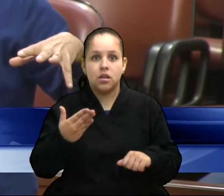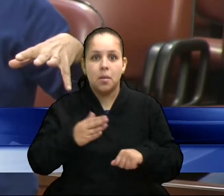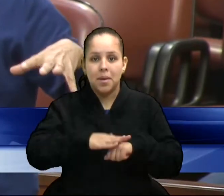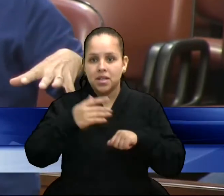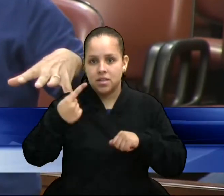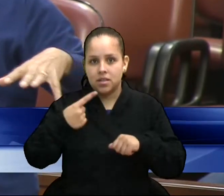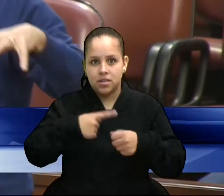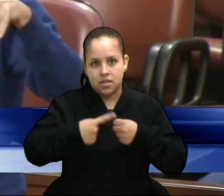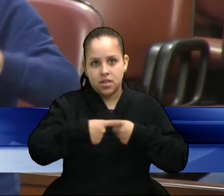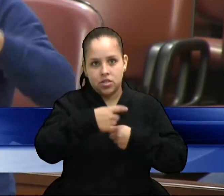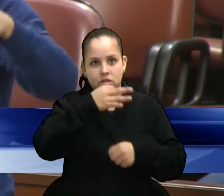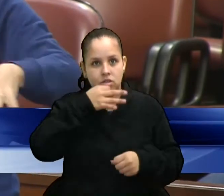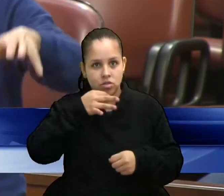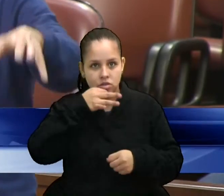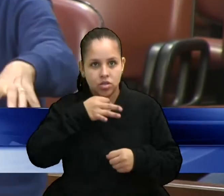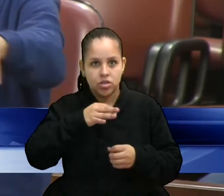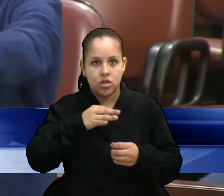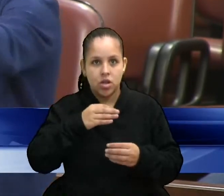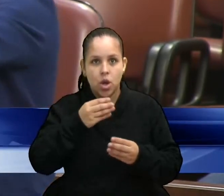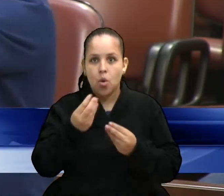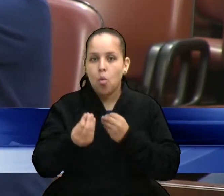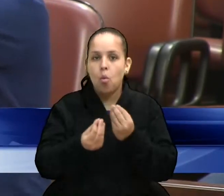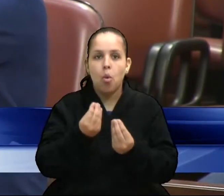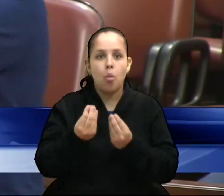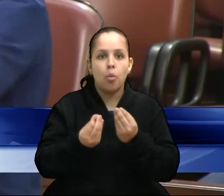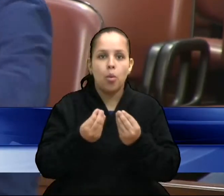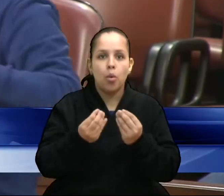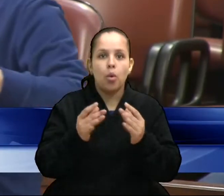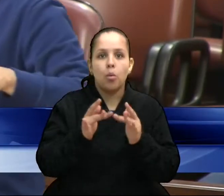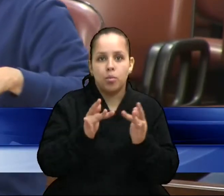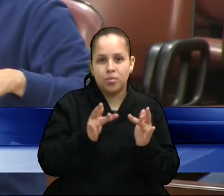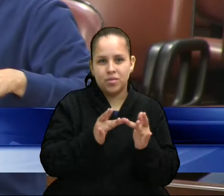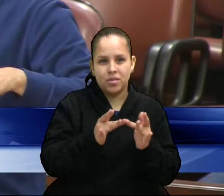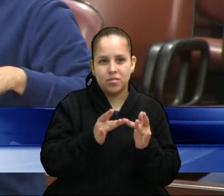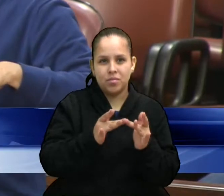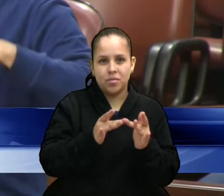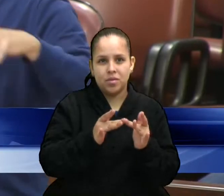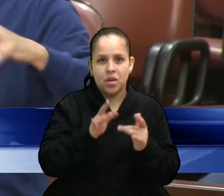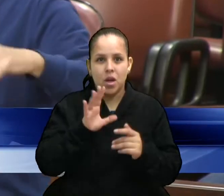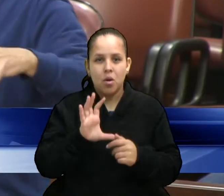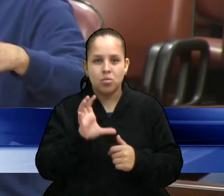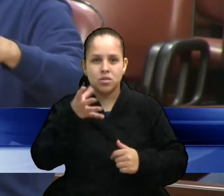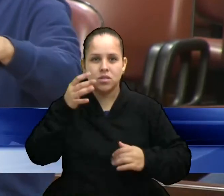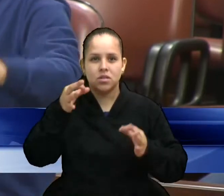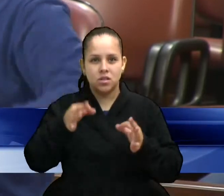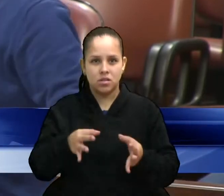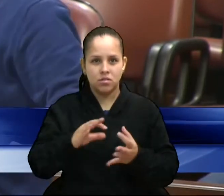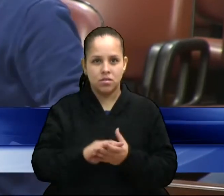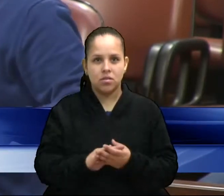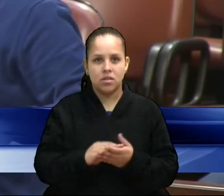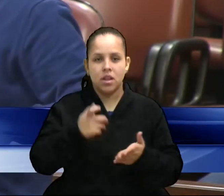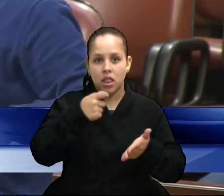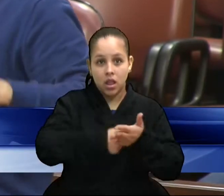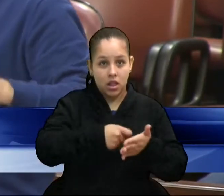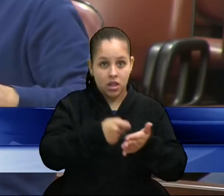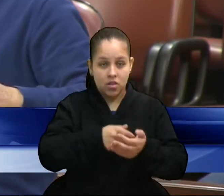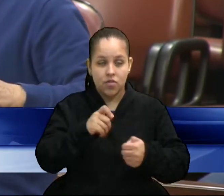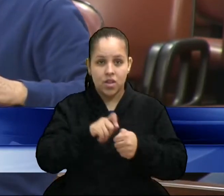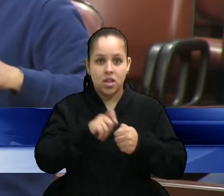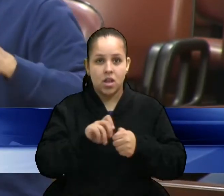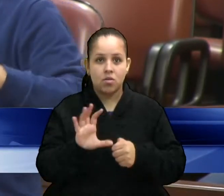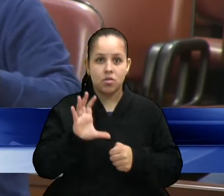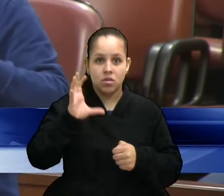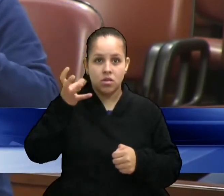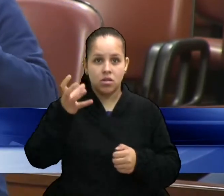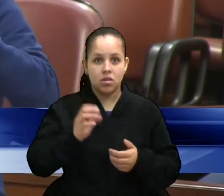que eles têm, que eles enfrentam, e como combinar esses vários bairros para que isso funcione, e uma tentativa de fazer isso acontecer. E às vezes assim,